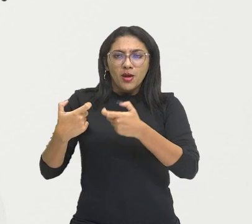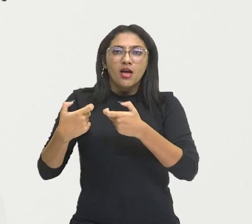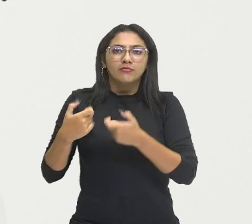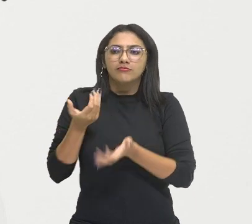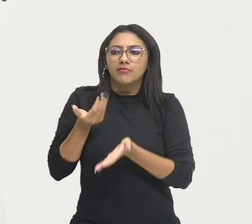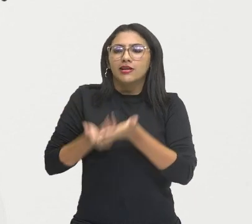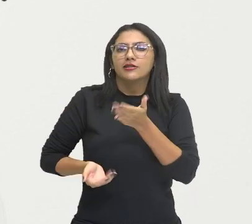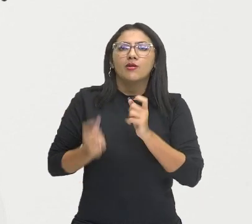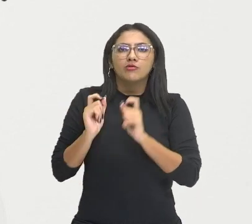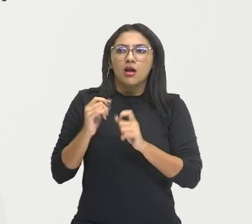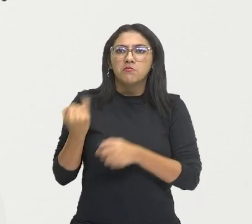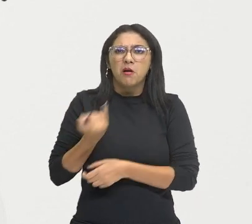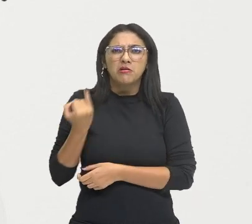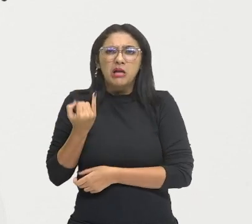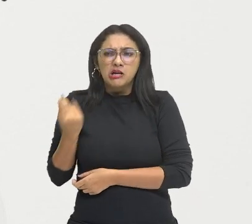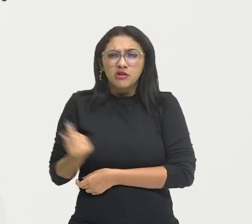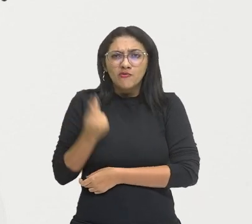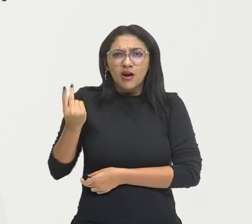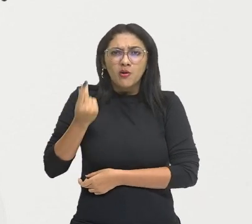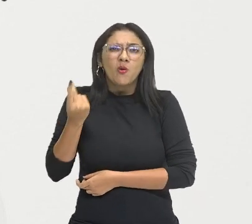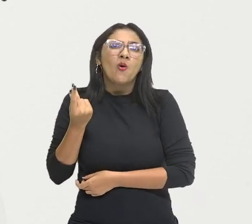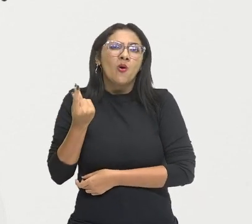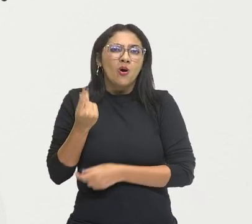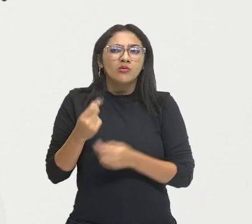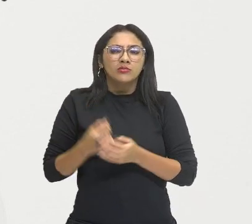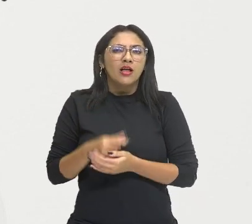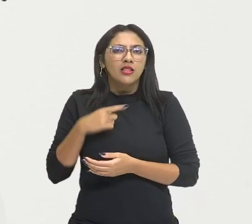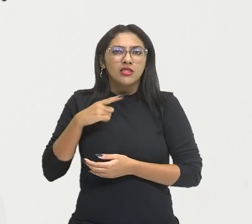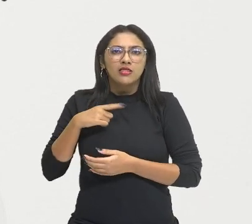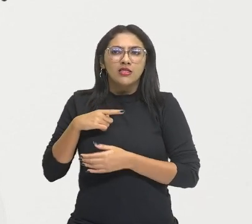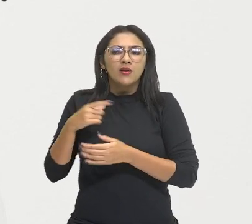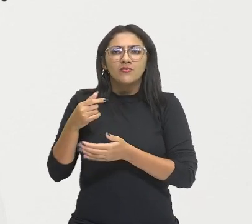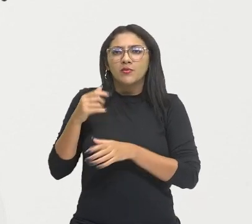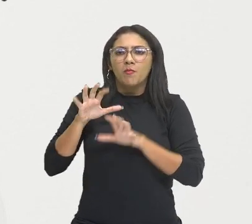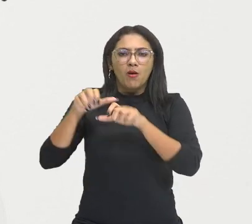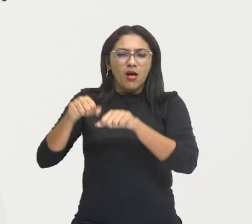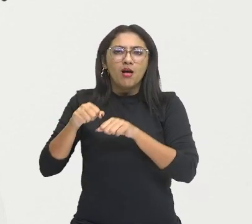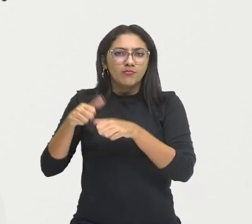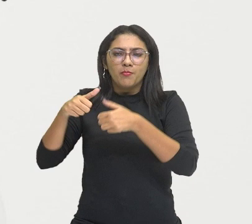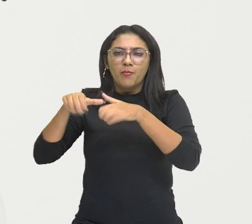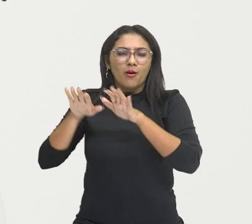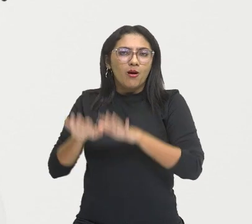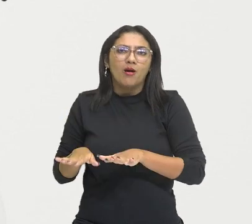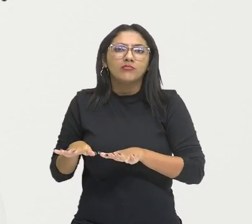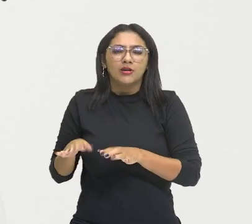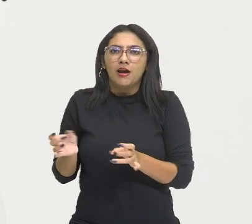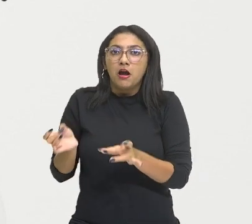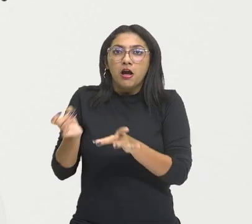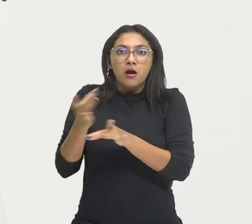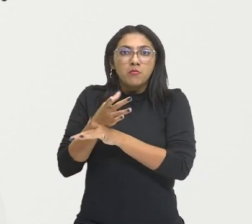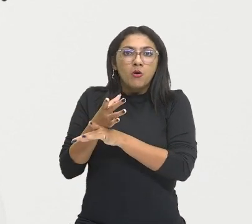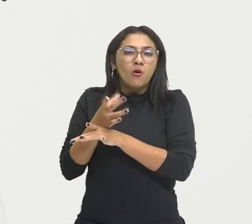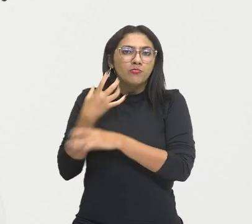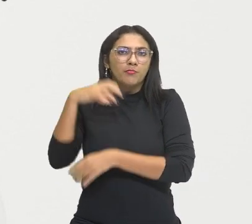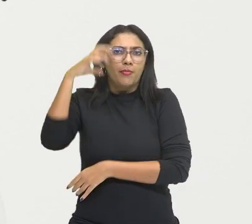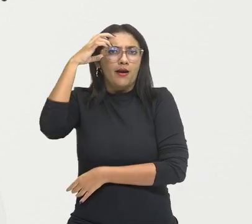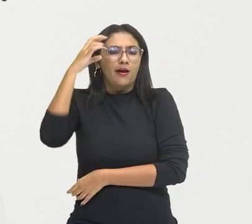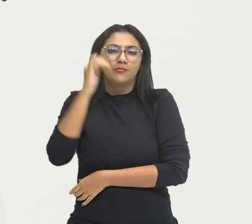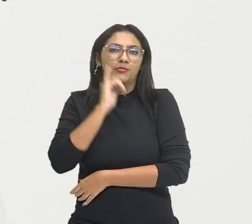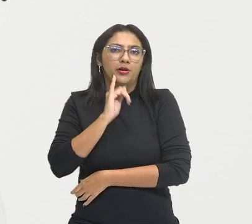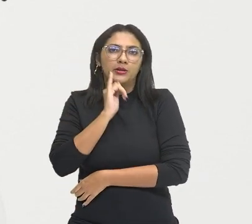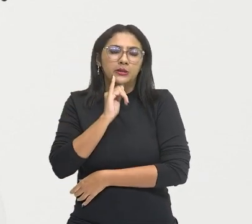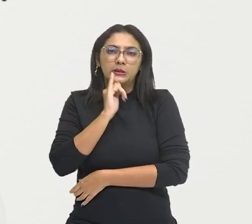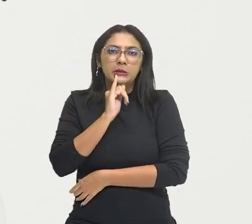relevância política e econômica em decorrência da própria guerra. E viram ali os seus impérios coloniais, tá bom, turma,